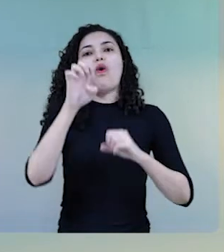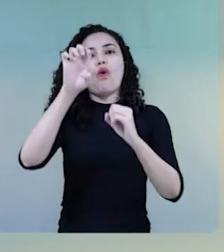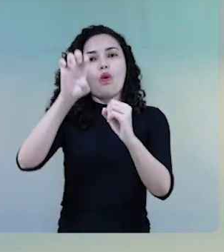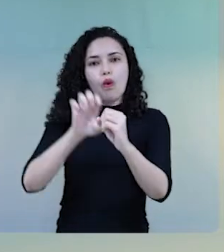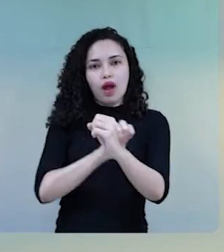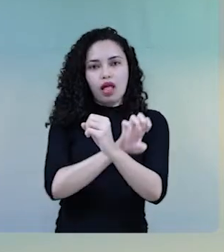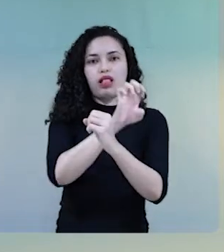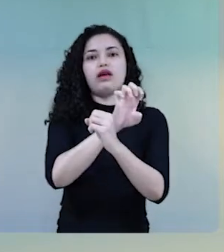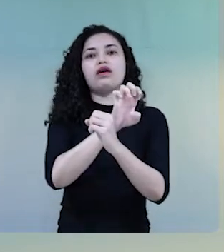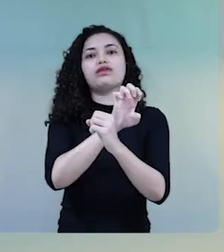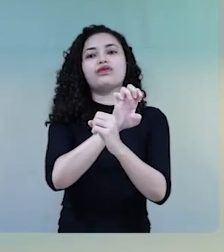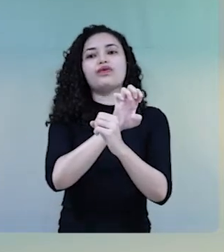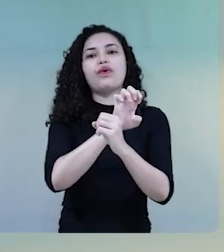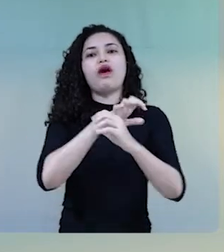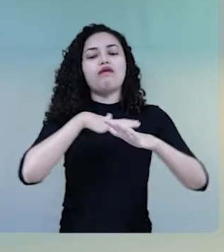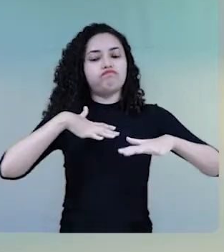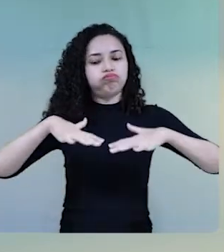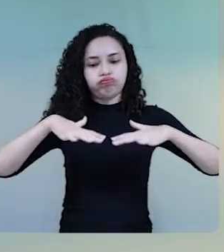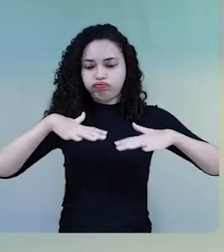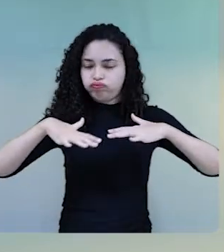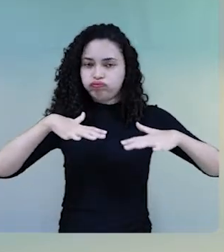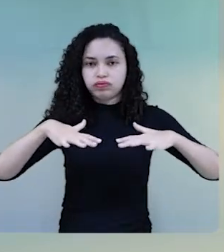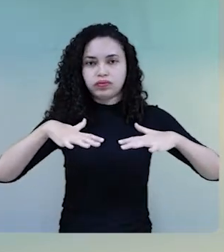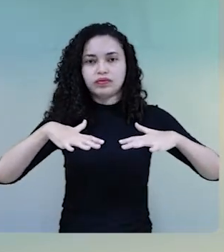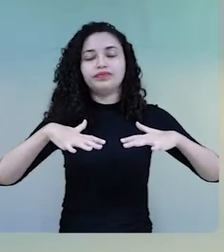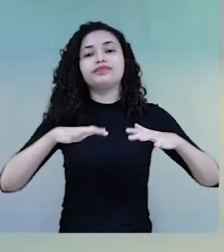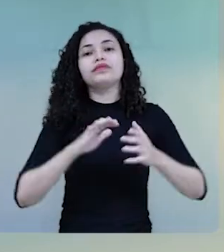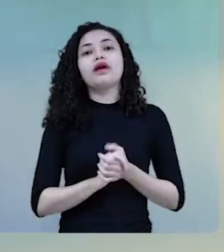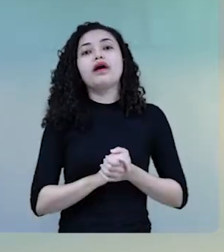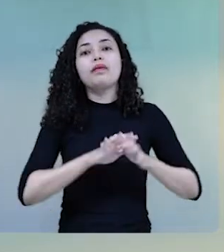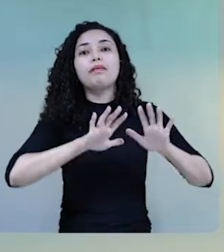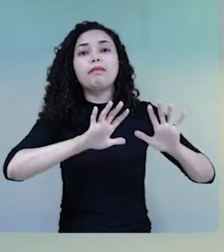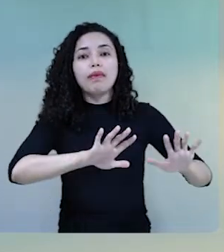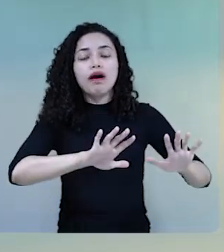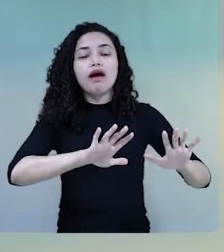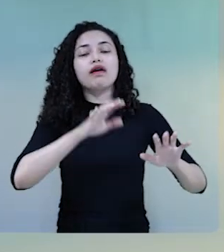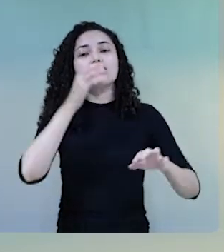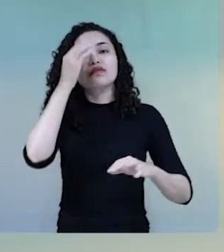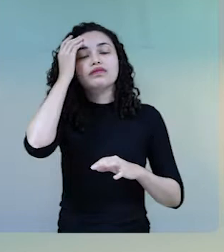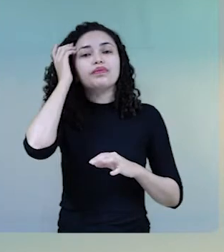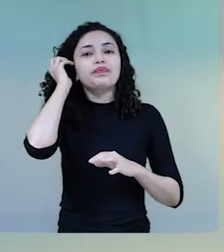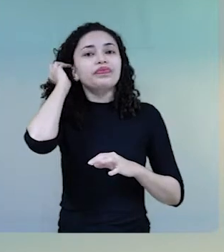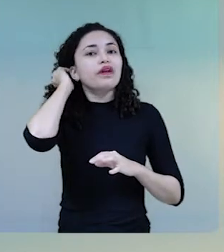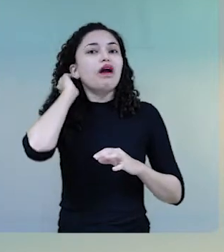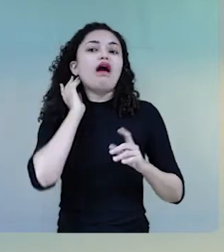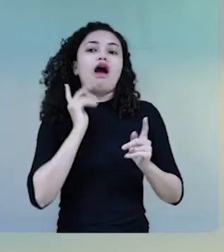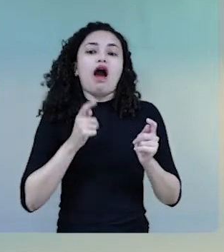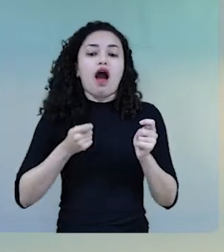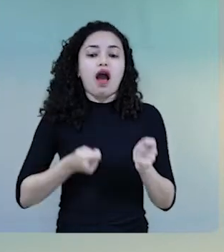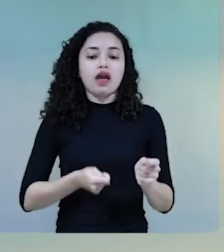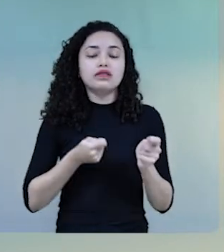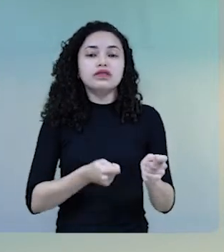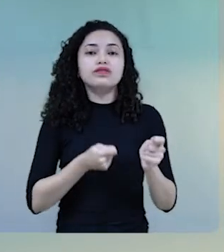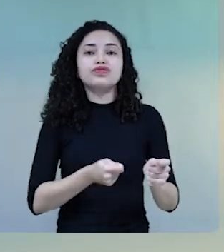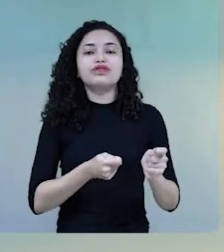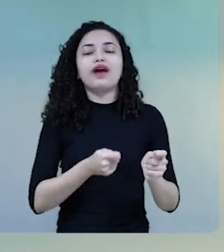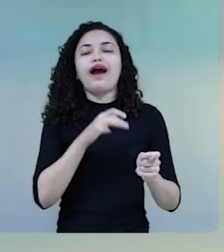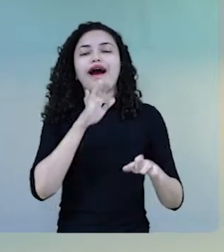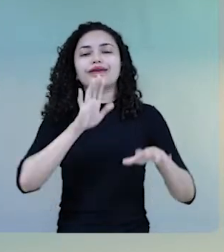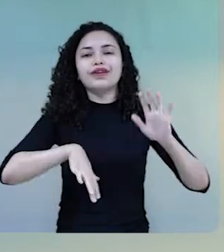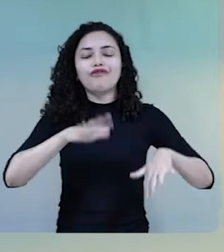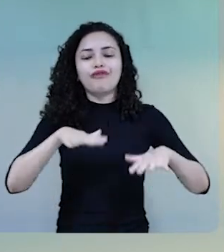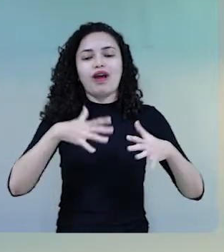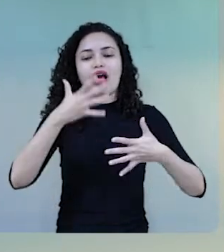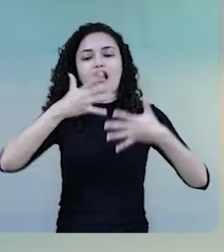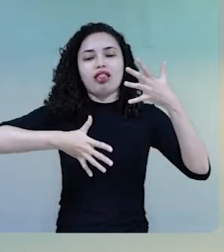movimentem, ou os portadores de carga, tá bom? E a resistência, que é aquilo que atrapalha a passagem, é justamente aquilo que